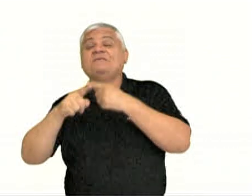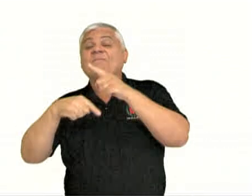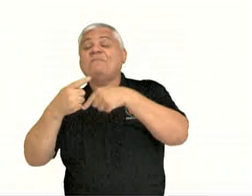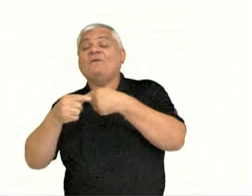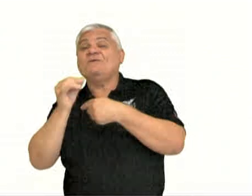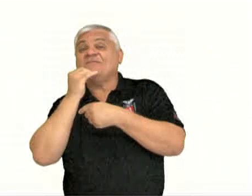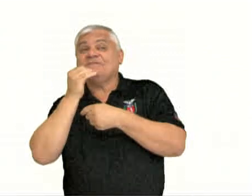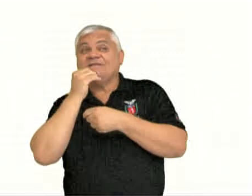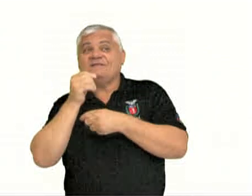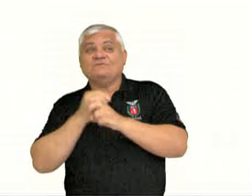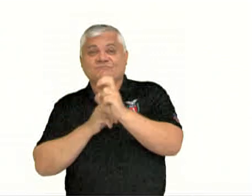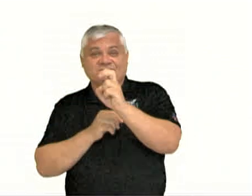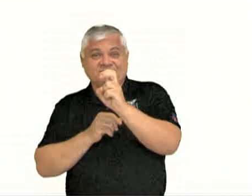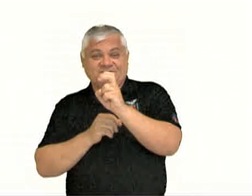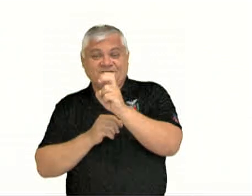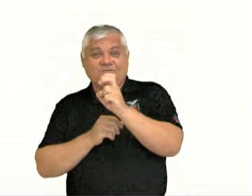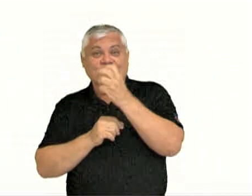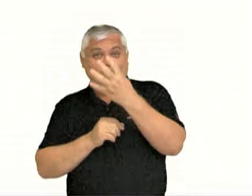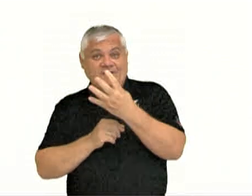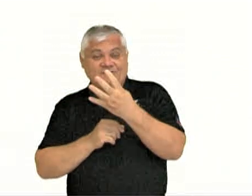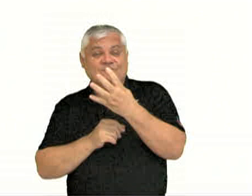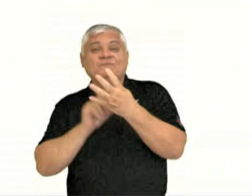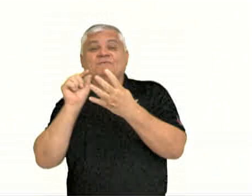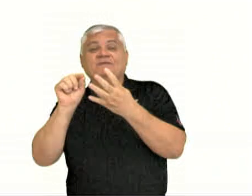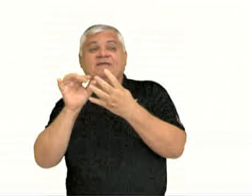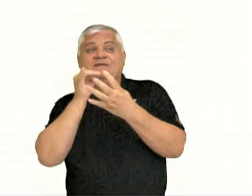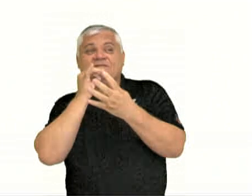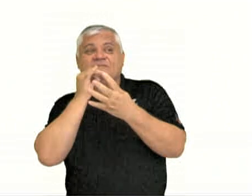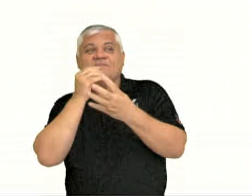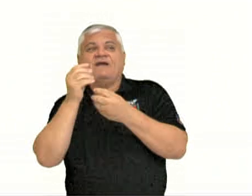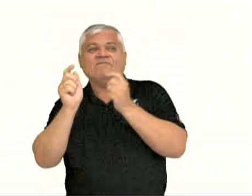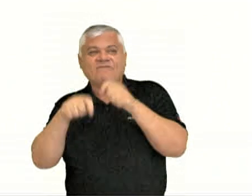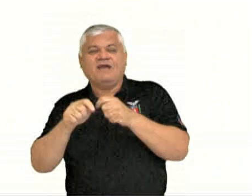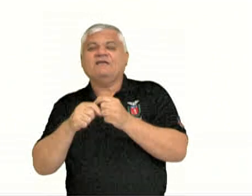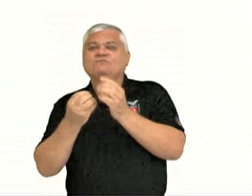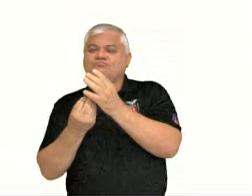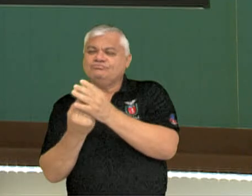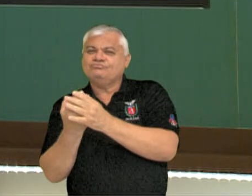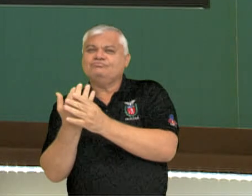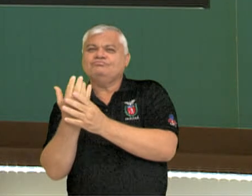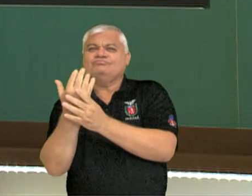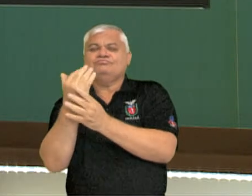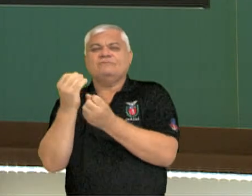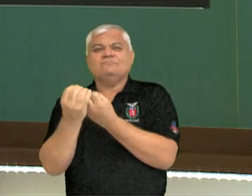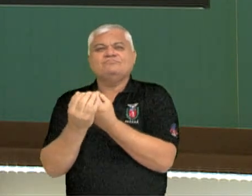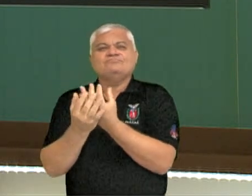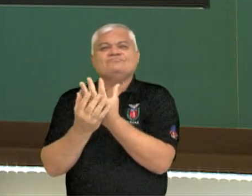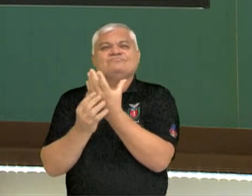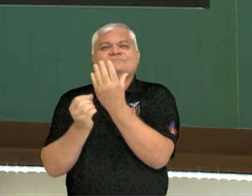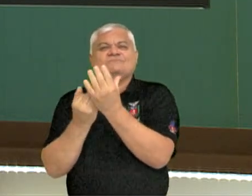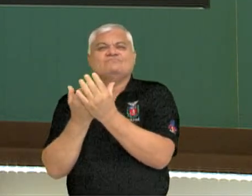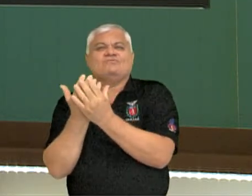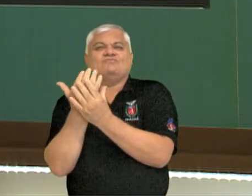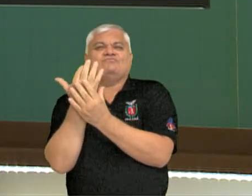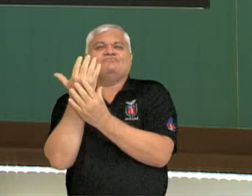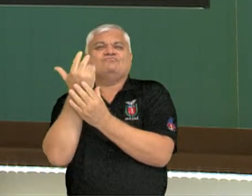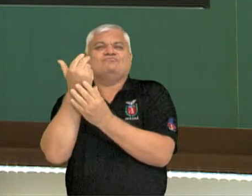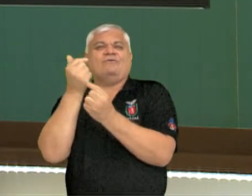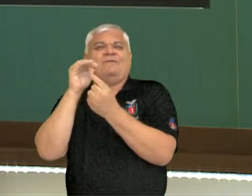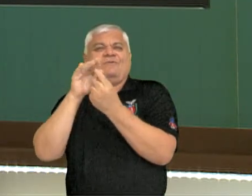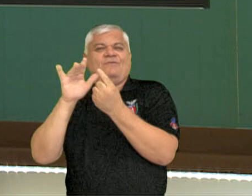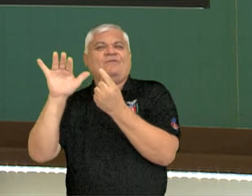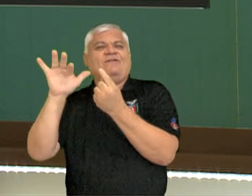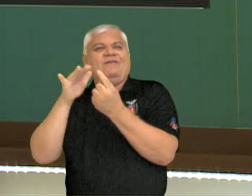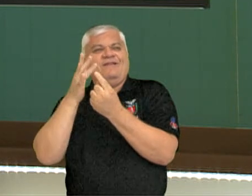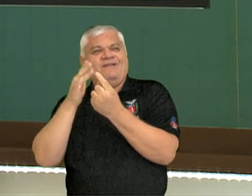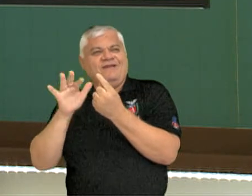fecundação desses gametas haploides entra o evento 4, que diz que vai originar então o